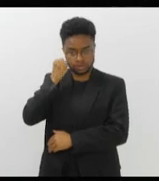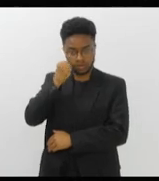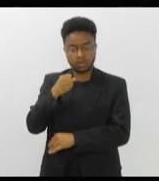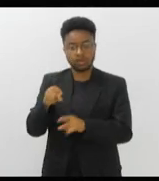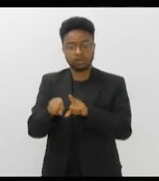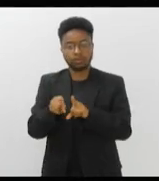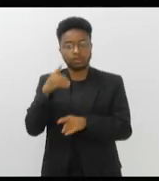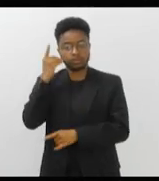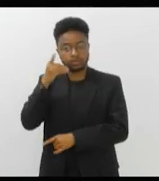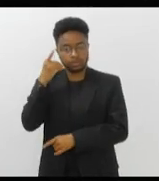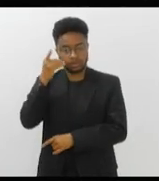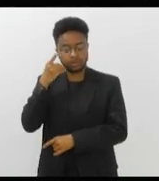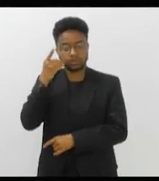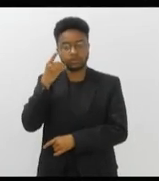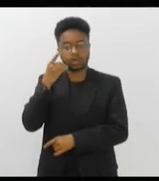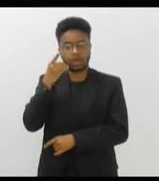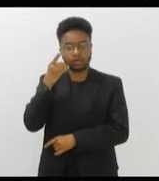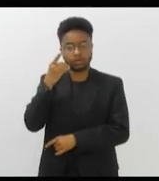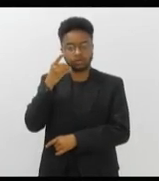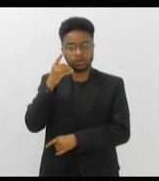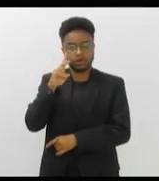columb ao